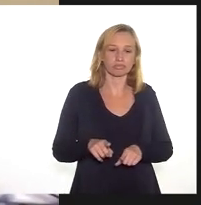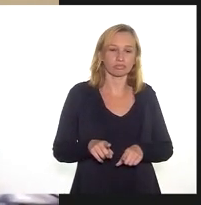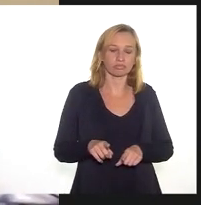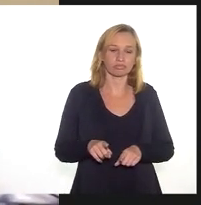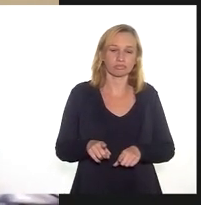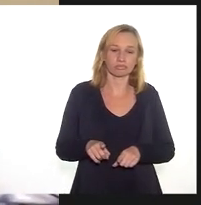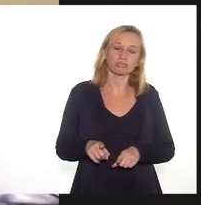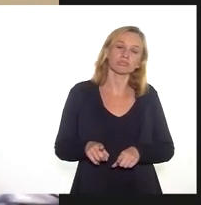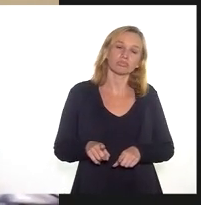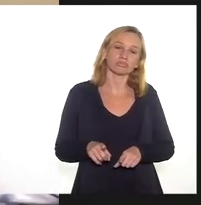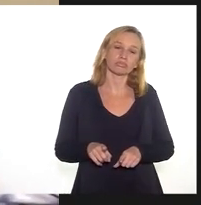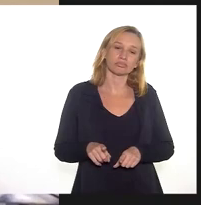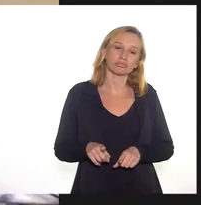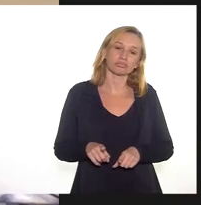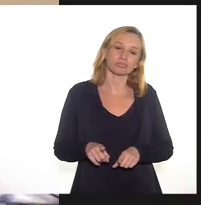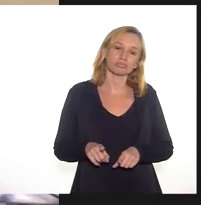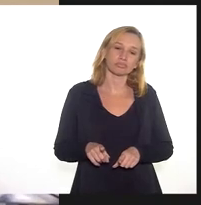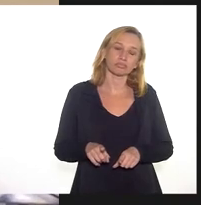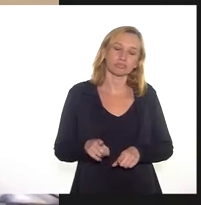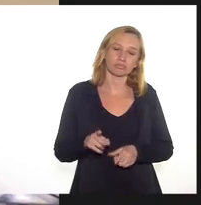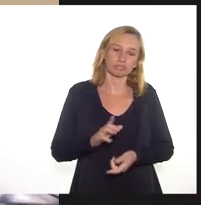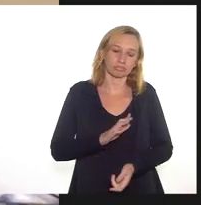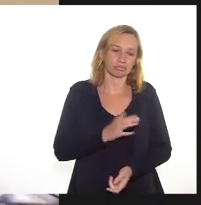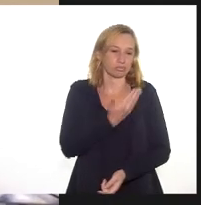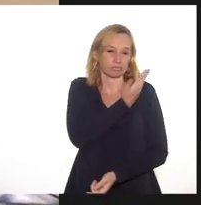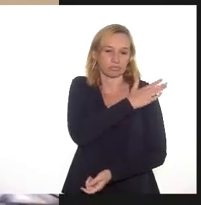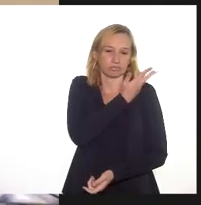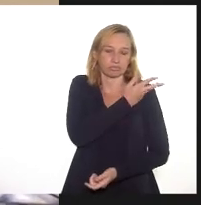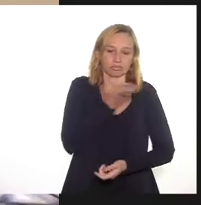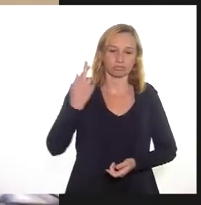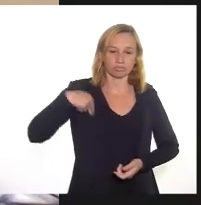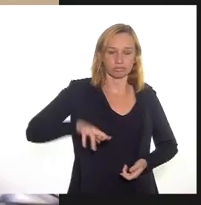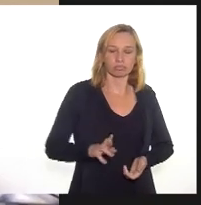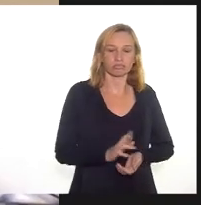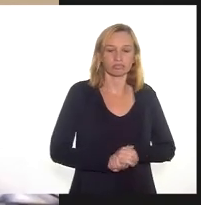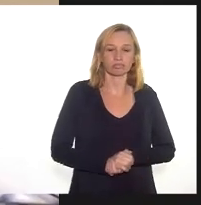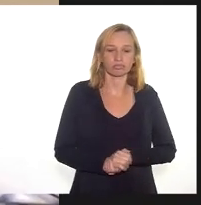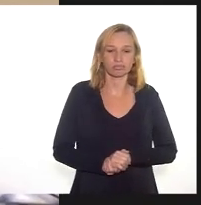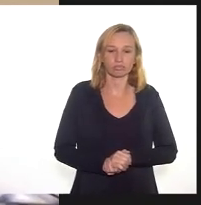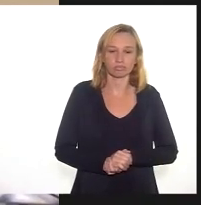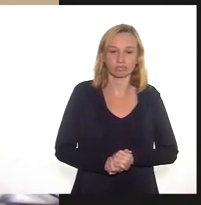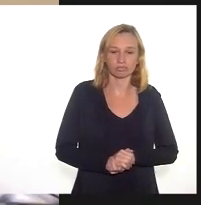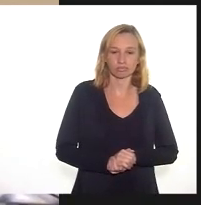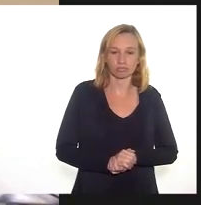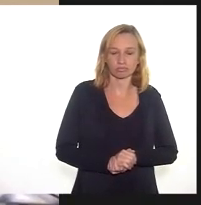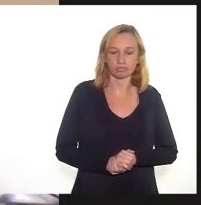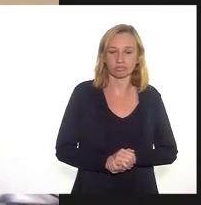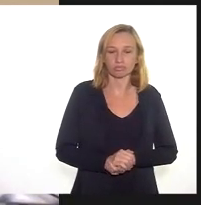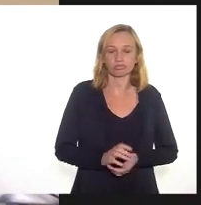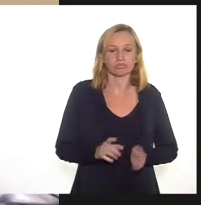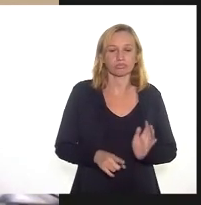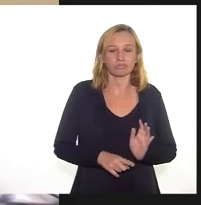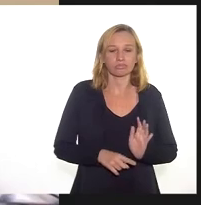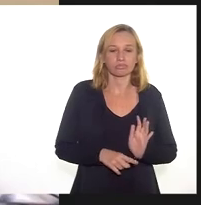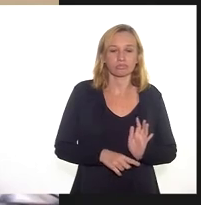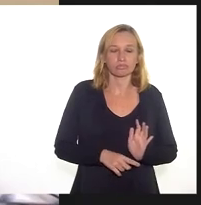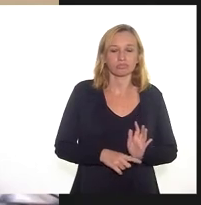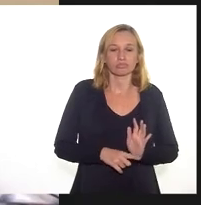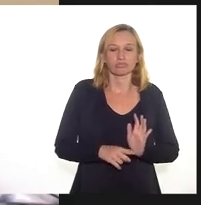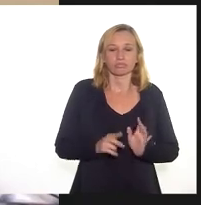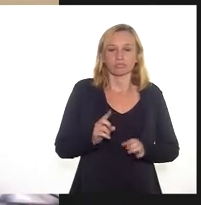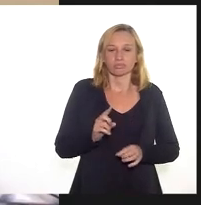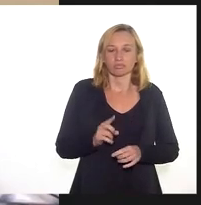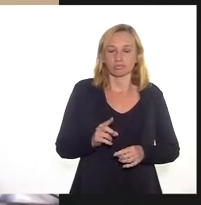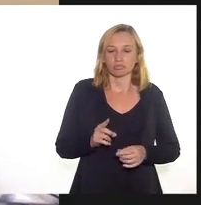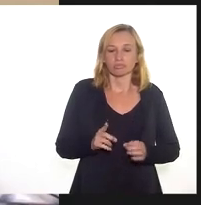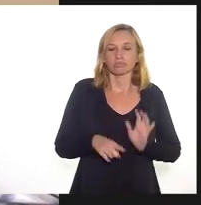presidente, não podemos temer a complexidade dos caminhos do que é ser um defensor dos direitos humanos,